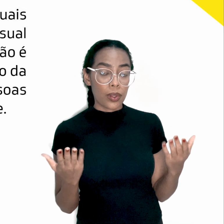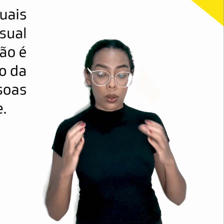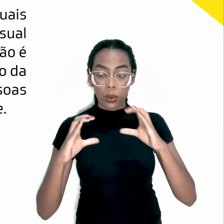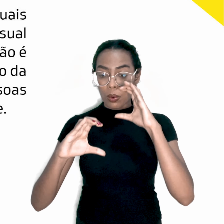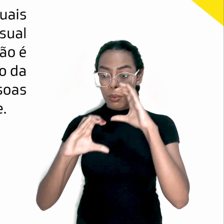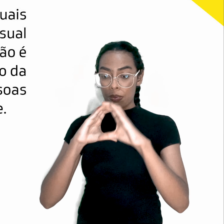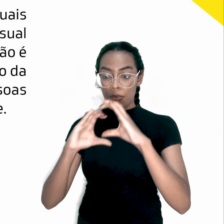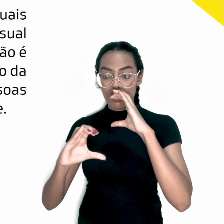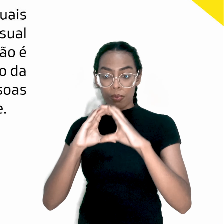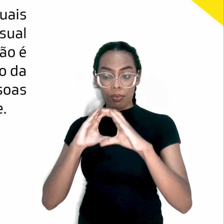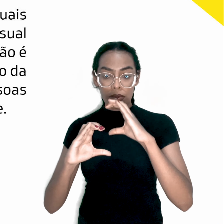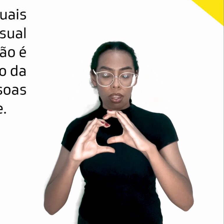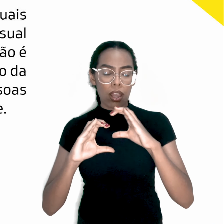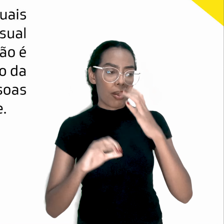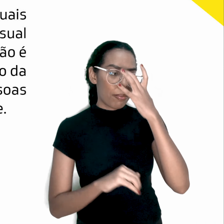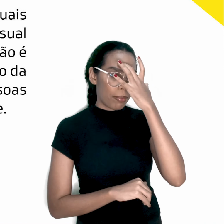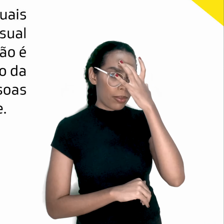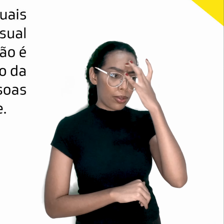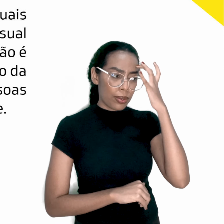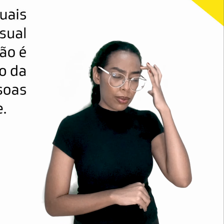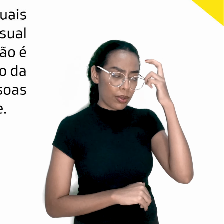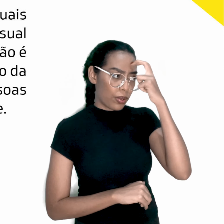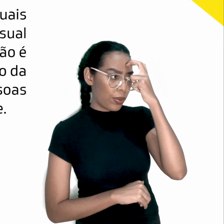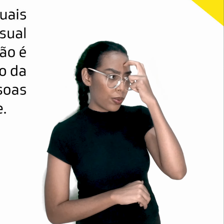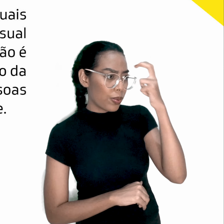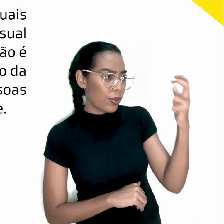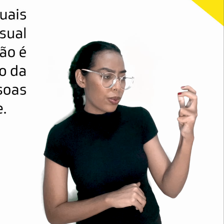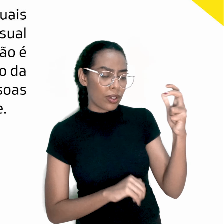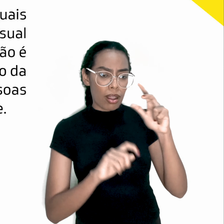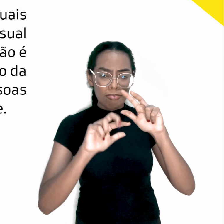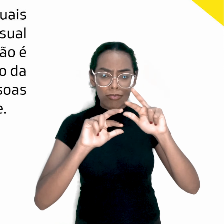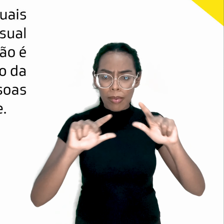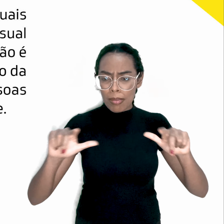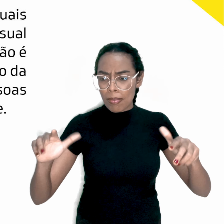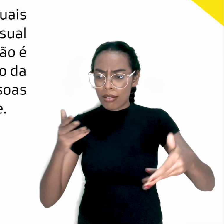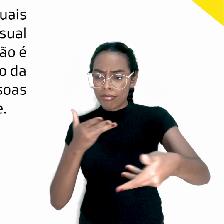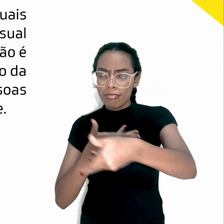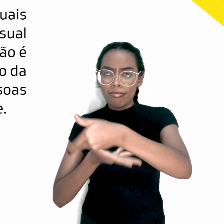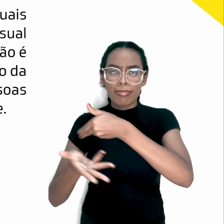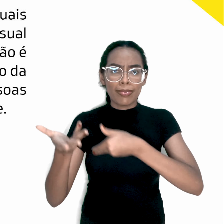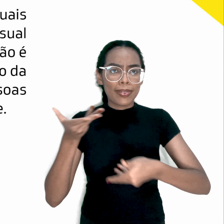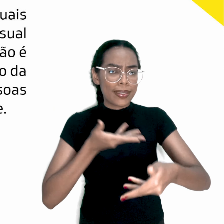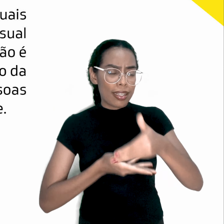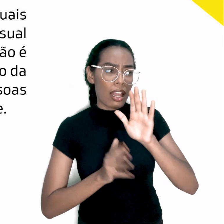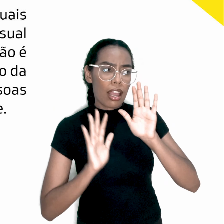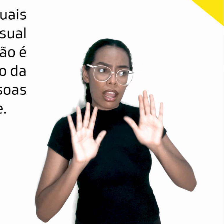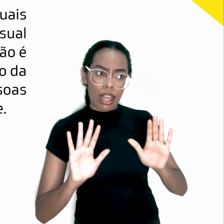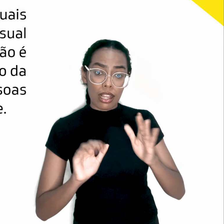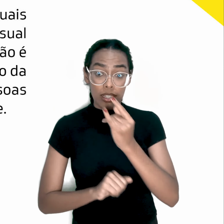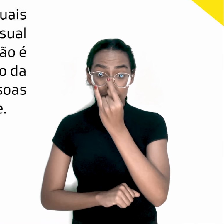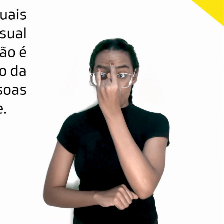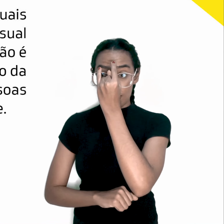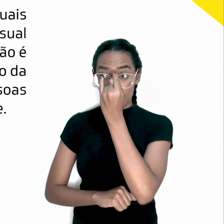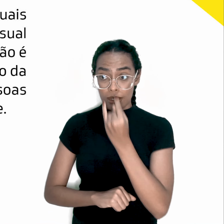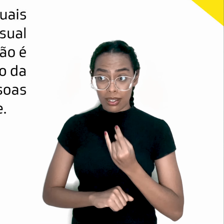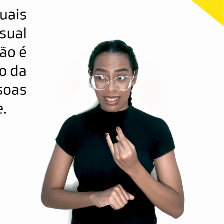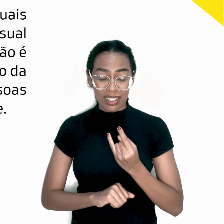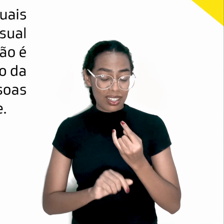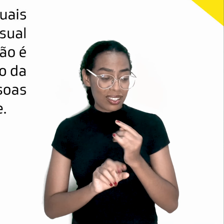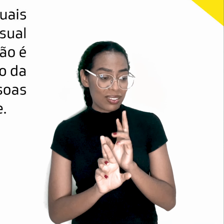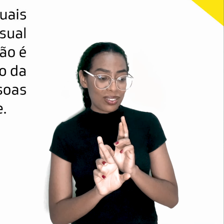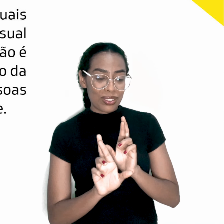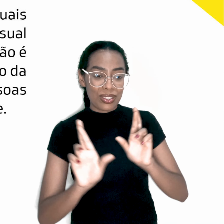A comunicação é uma das formas pelas quais pessoas e culturas interagem A deficiência visual nada tem